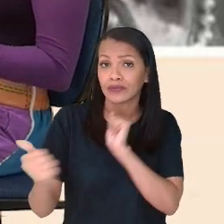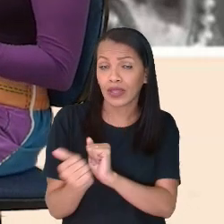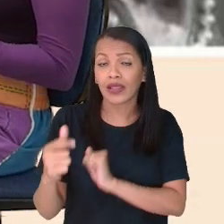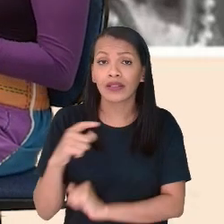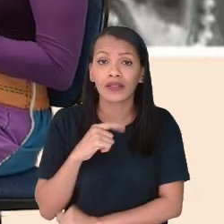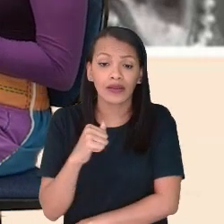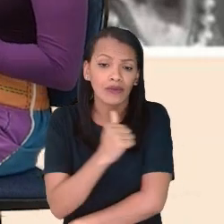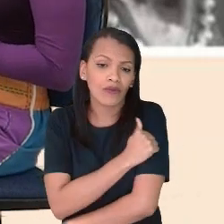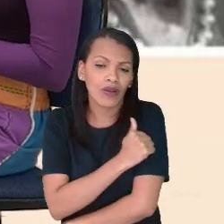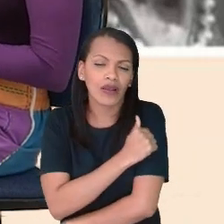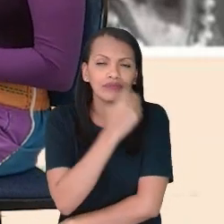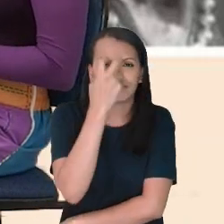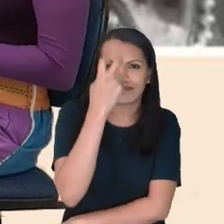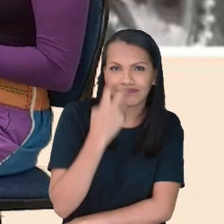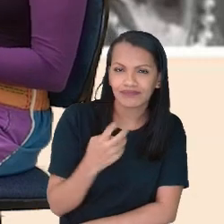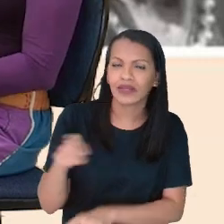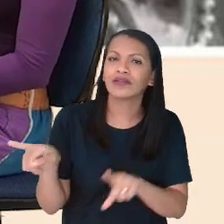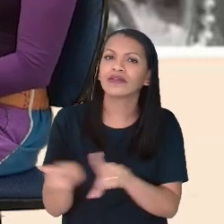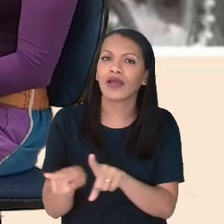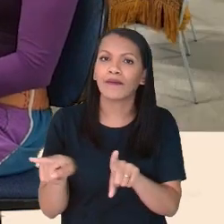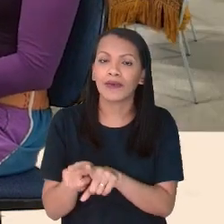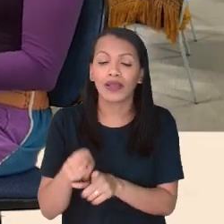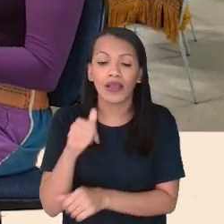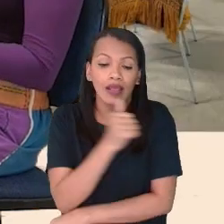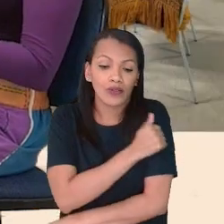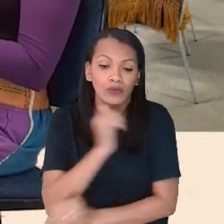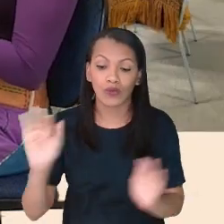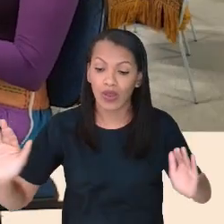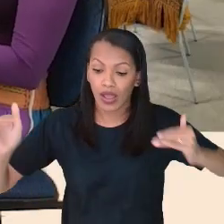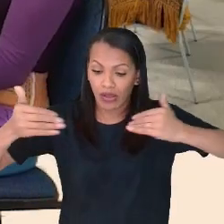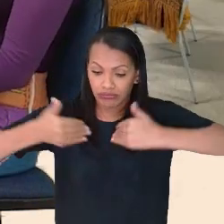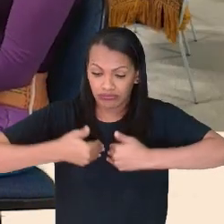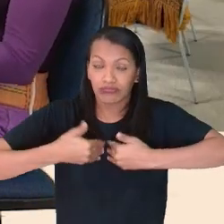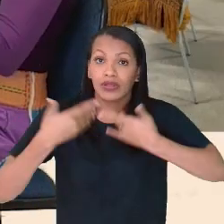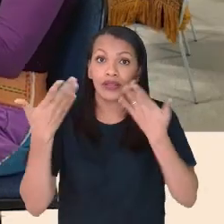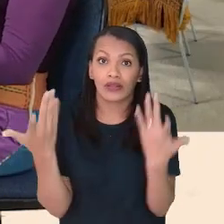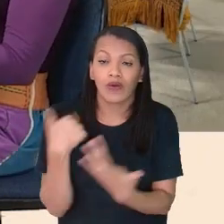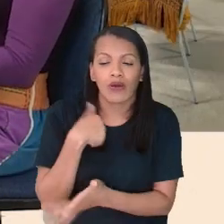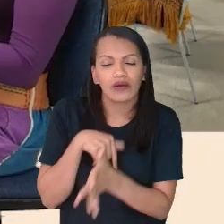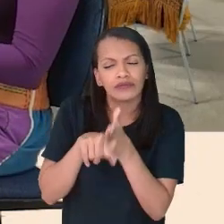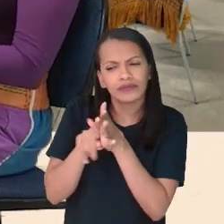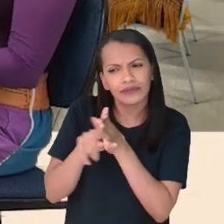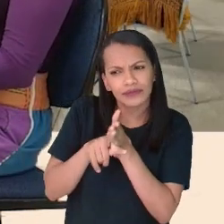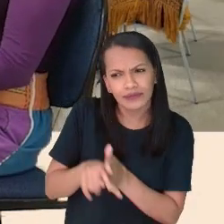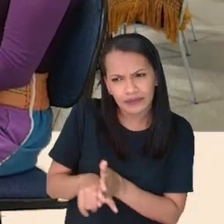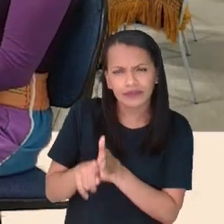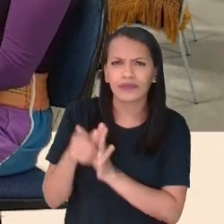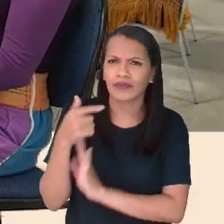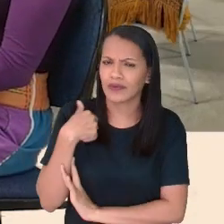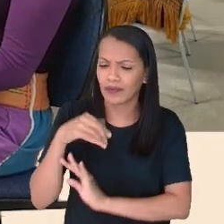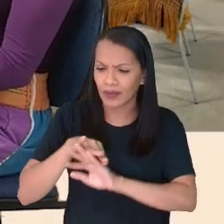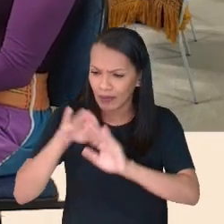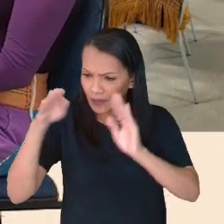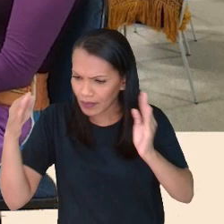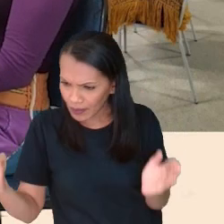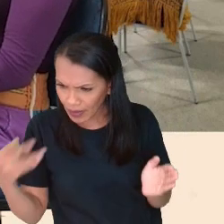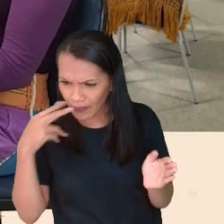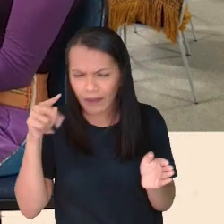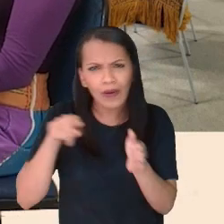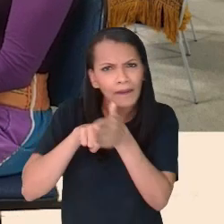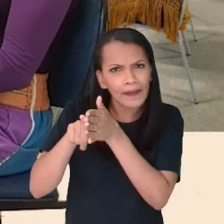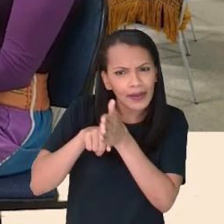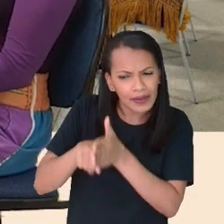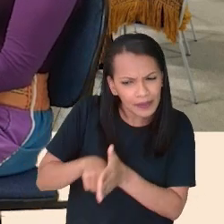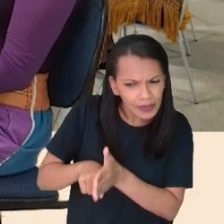visual, temos alunos autistas. E aí então eu disse, vou pesquisar. Não estava na mesa, mas eu disse, mas eu